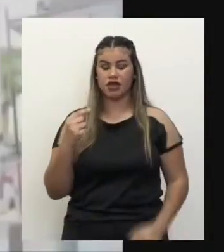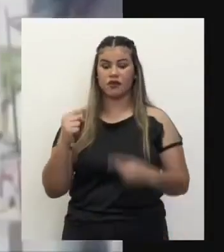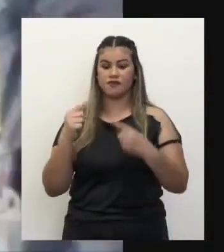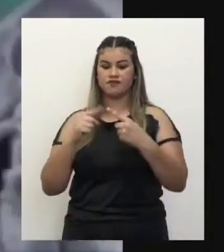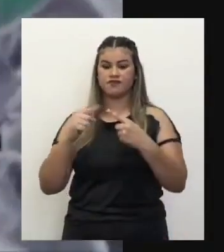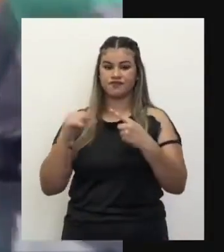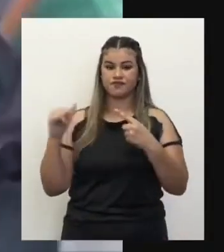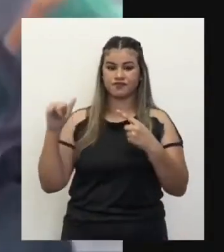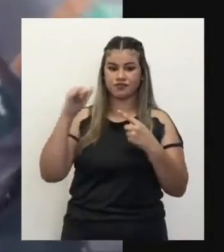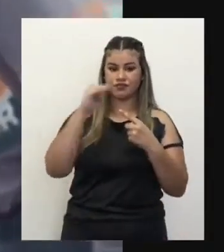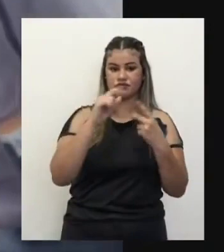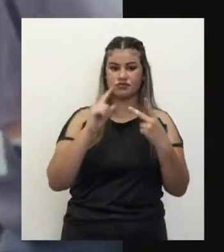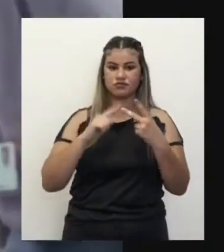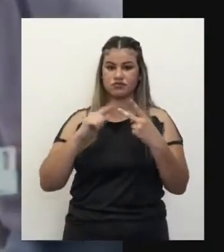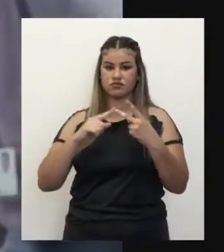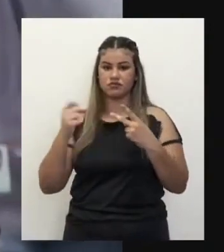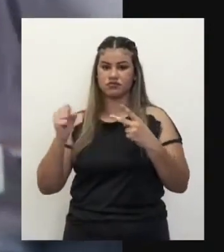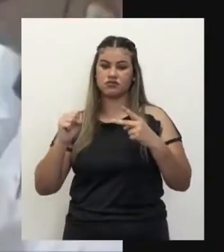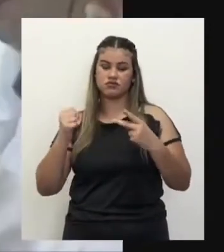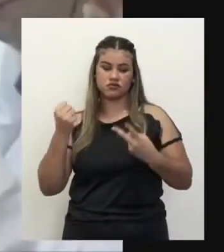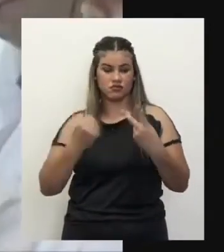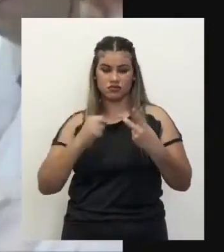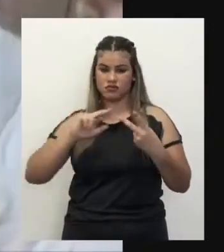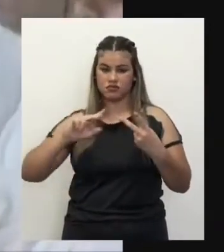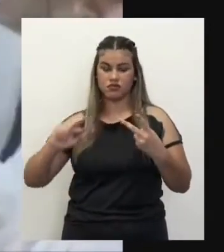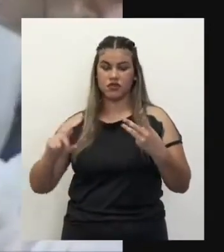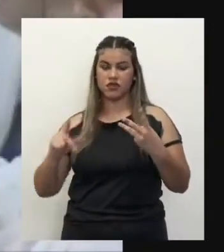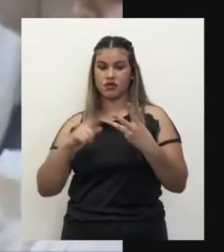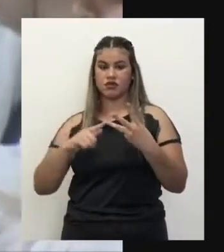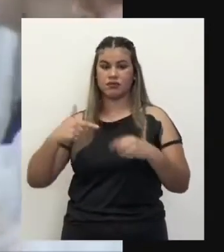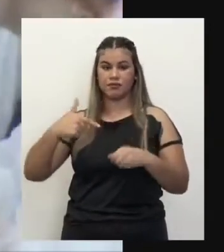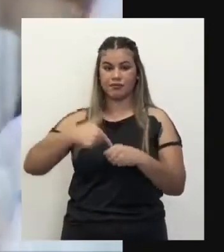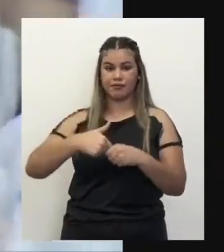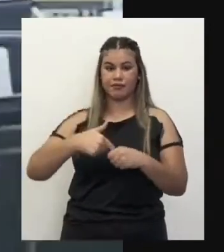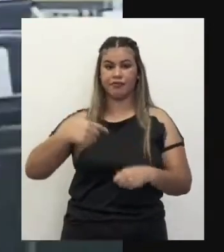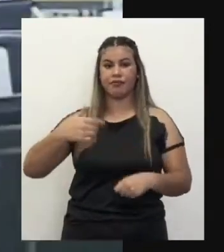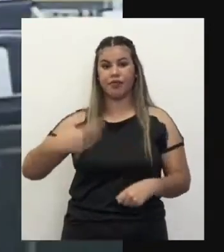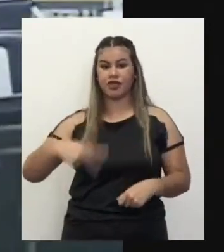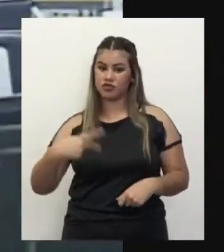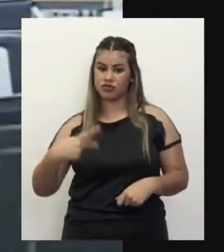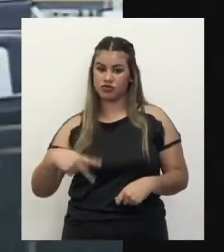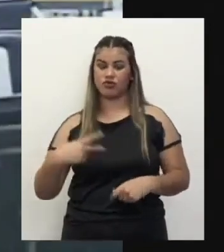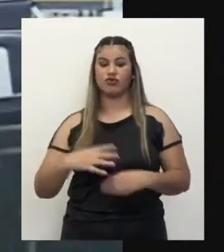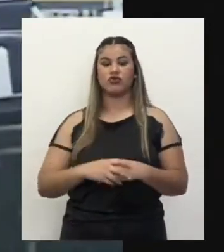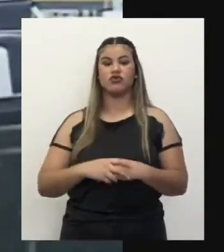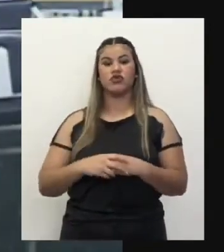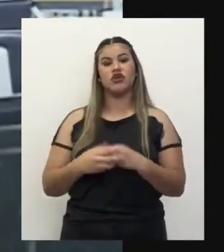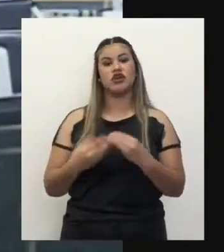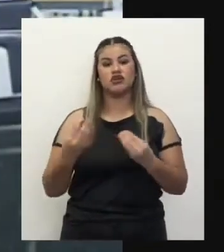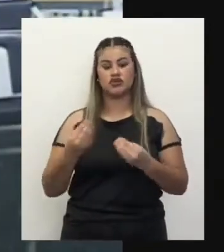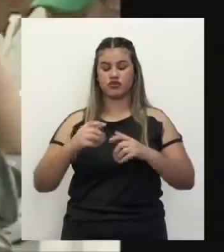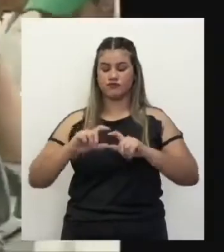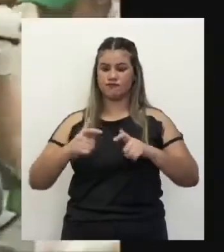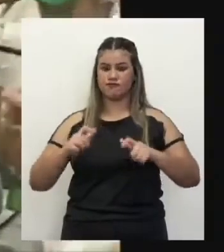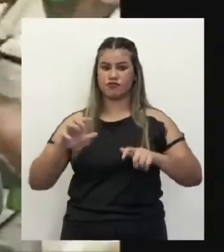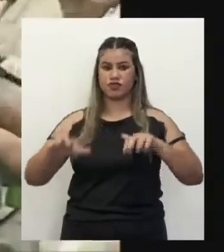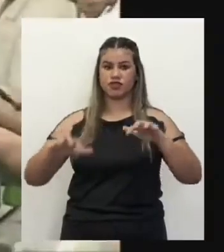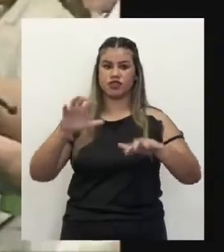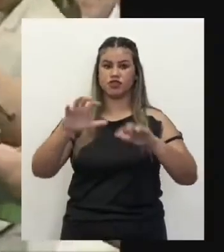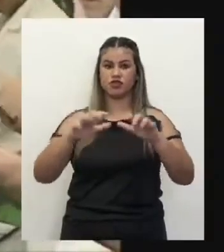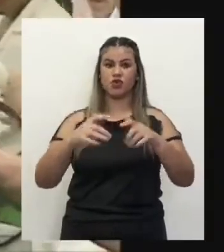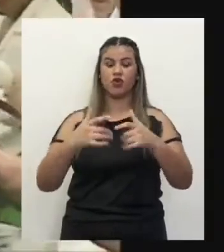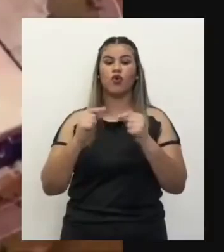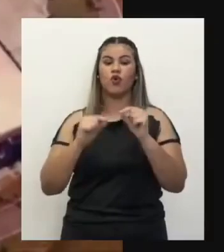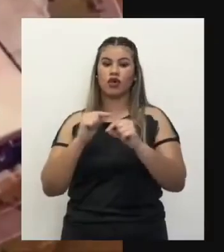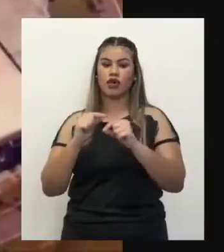automobilística e de petróleo. Nós temos também que promover o crescimento em outros setores para mitigar o risco de depender, por exemplo, dos próprios